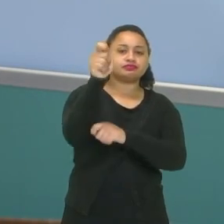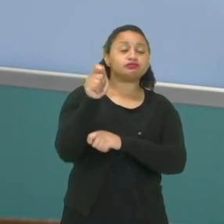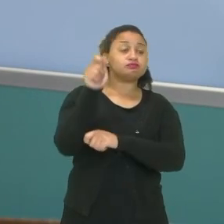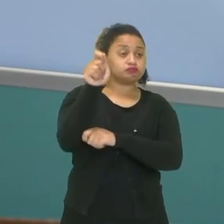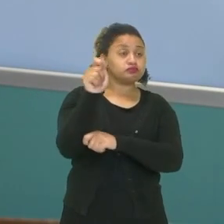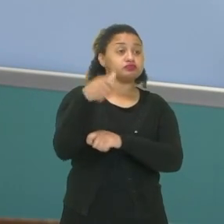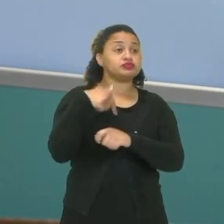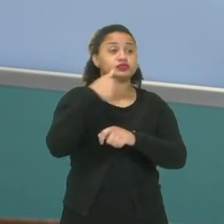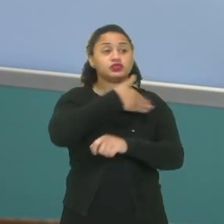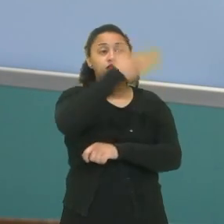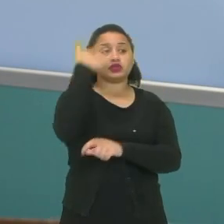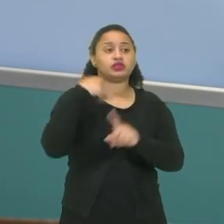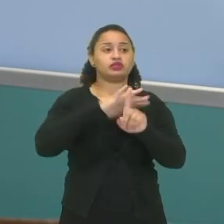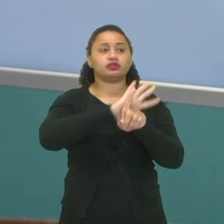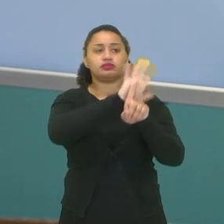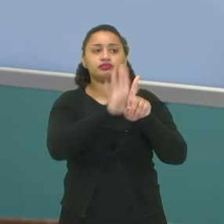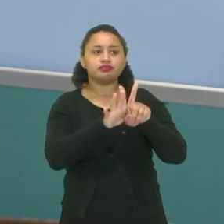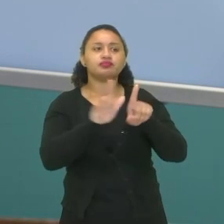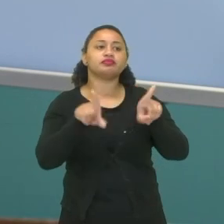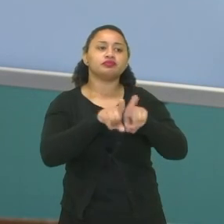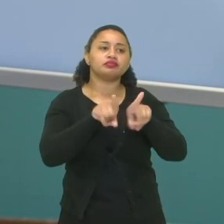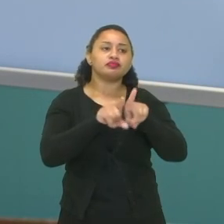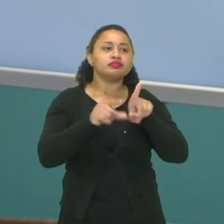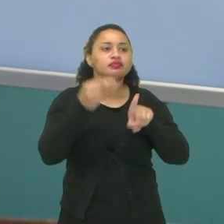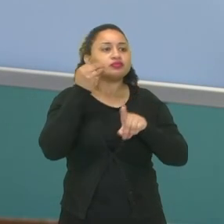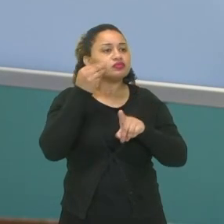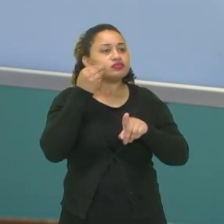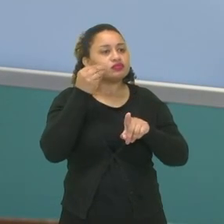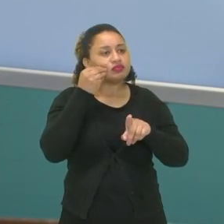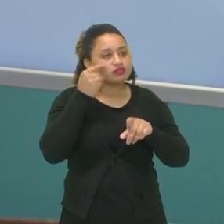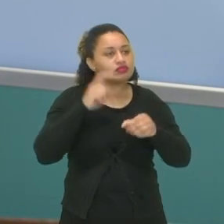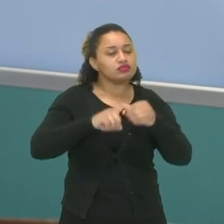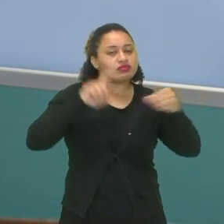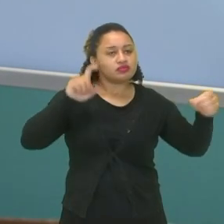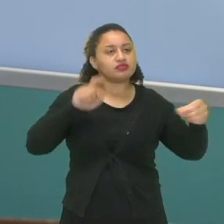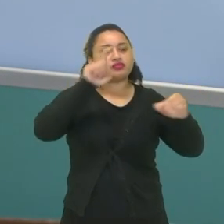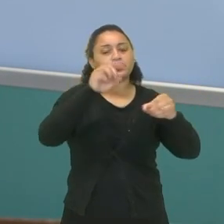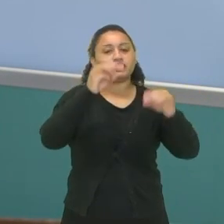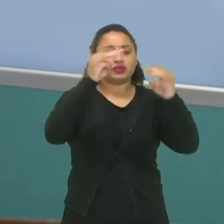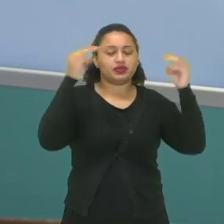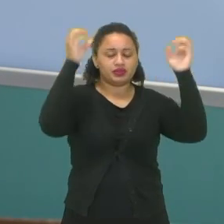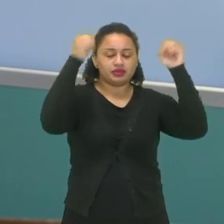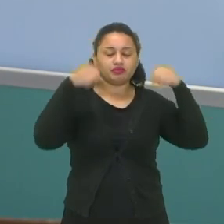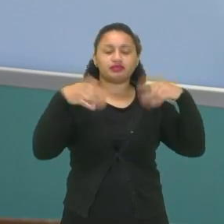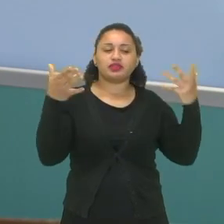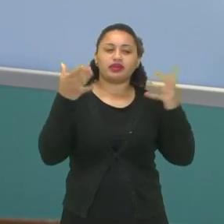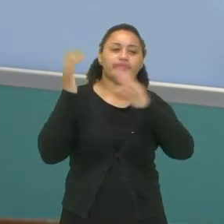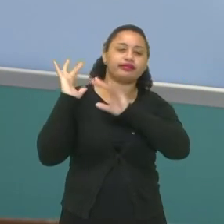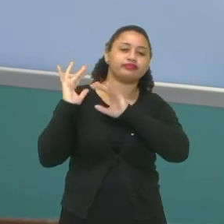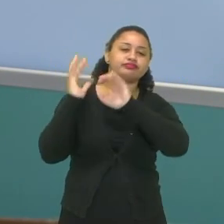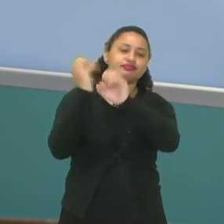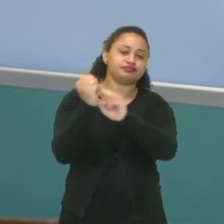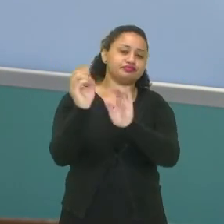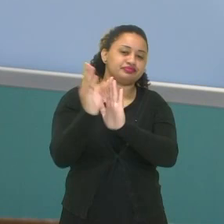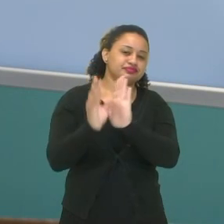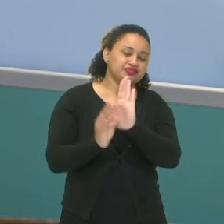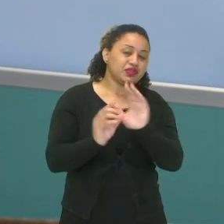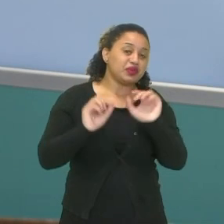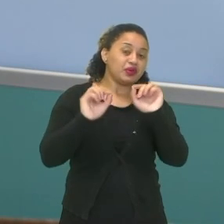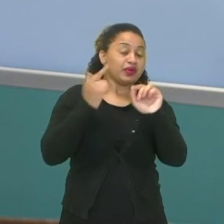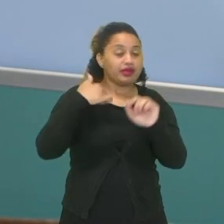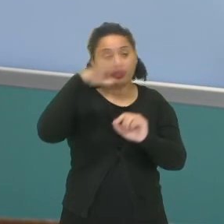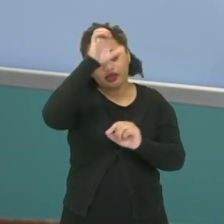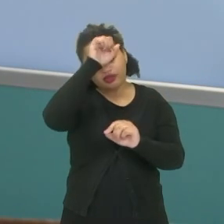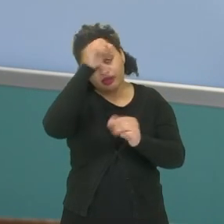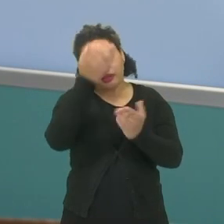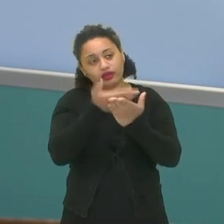e essa representação dessa tentativa de independência do México. Aqui a nossa retomada de conteúdo, né, a luta